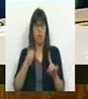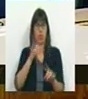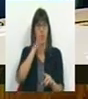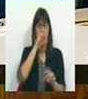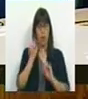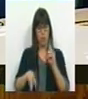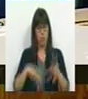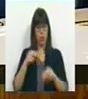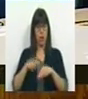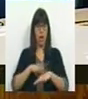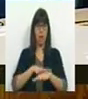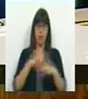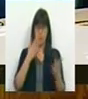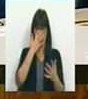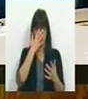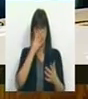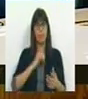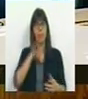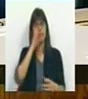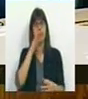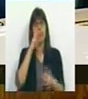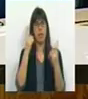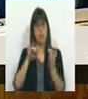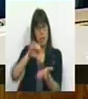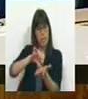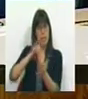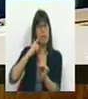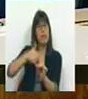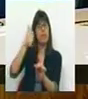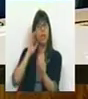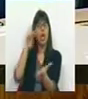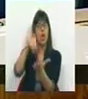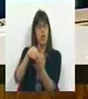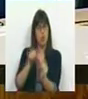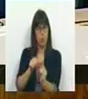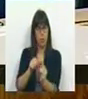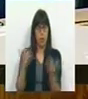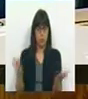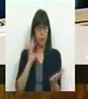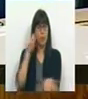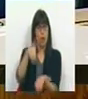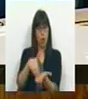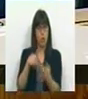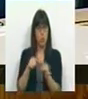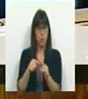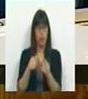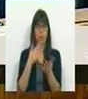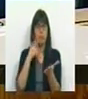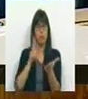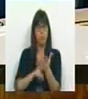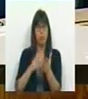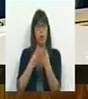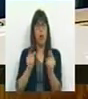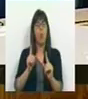governo que moderniza a administração, e a Sra. Ministra disse-o, tem que pôr no centro da sua ação os resultados. E os resultados que se materializam